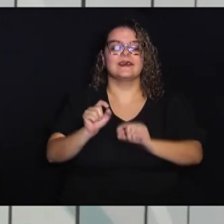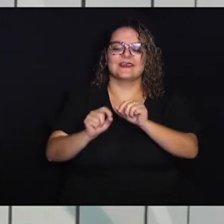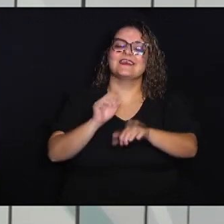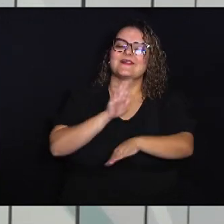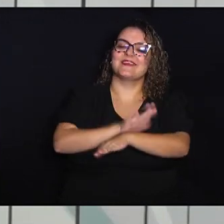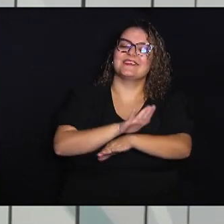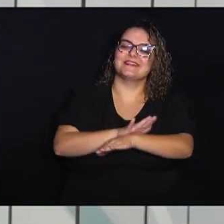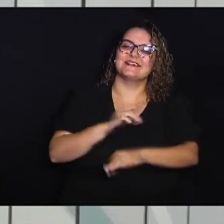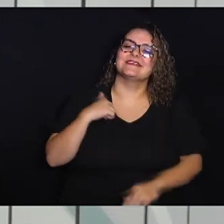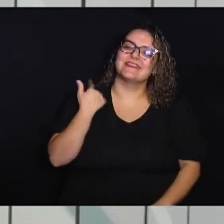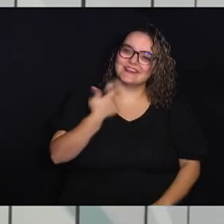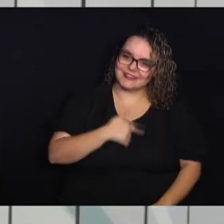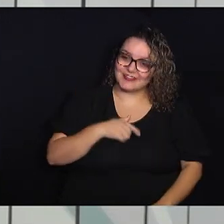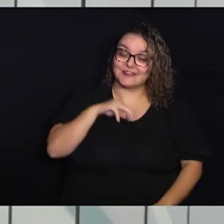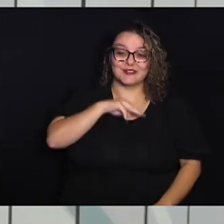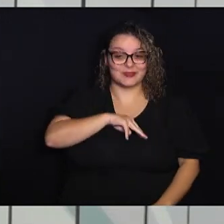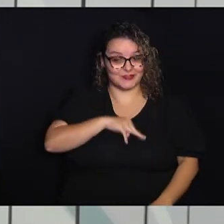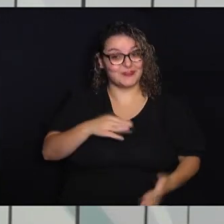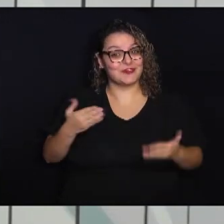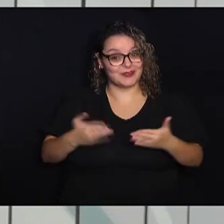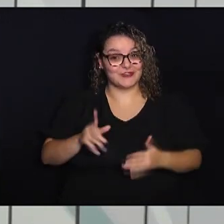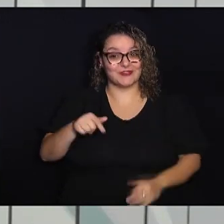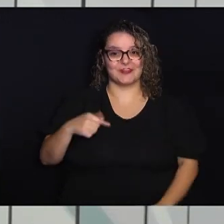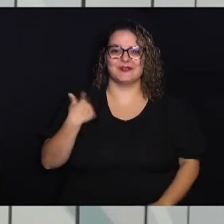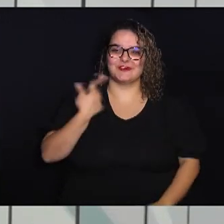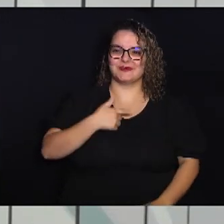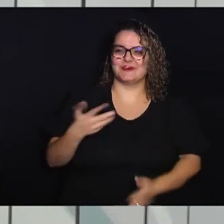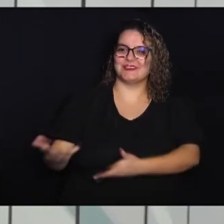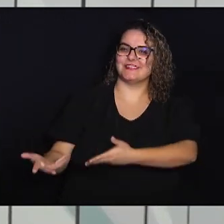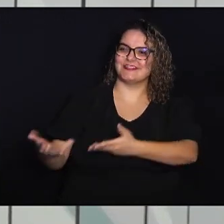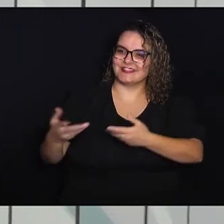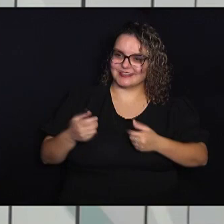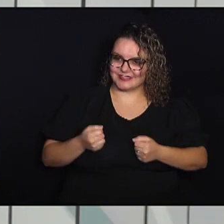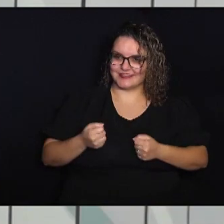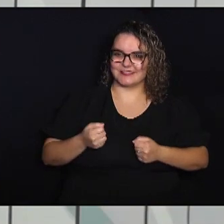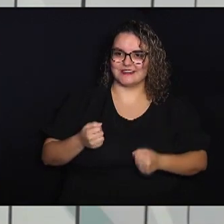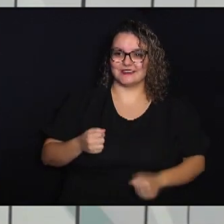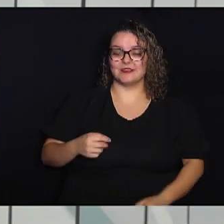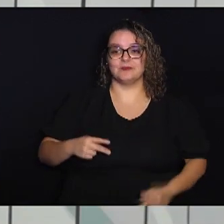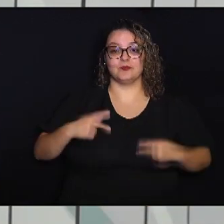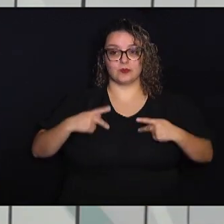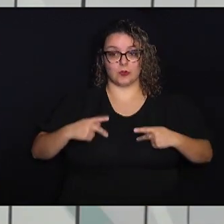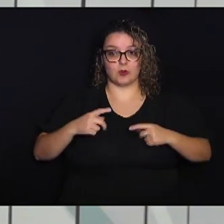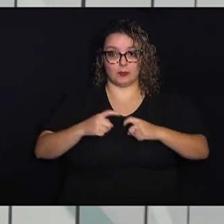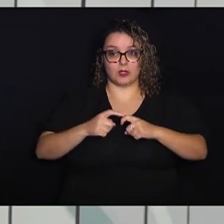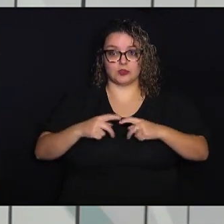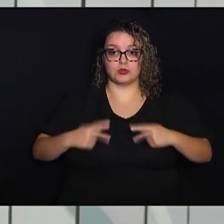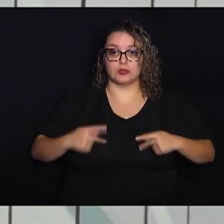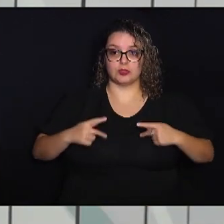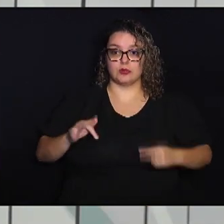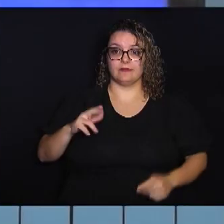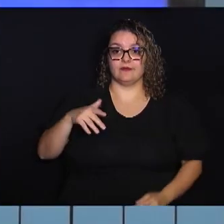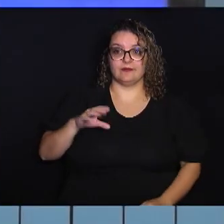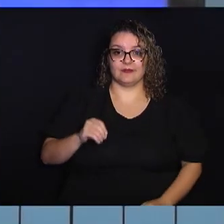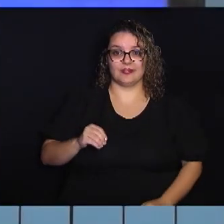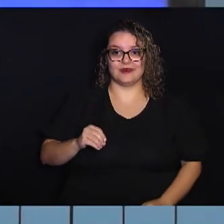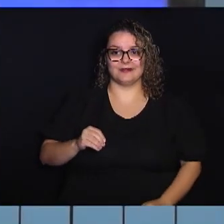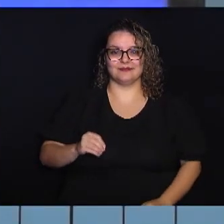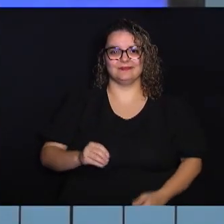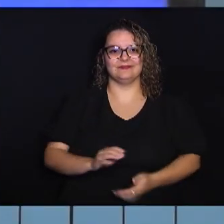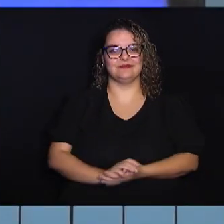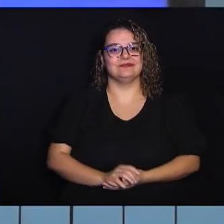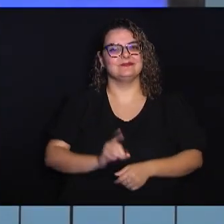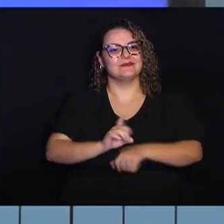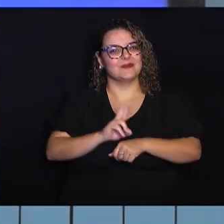a gente nessa missão aqui hoje é o nosso convidado, o pneumologista Franco Martins.